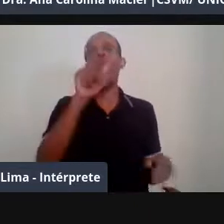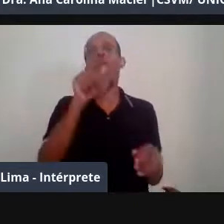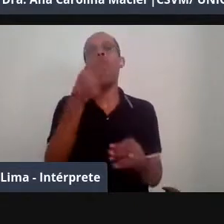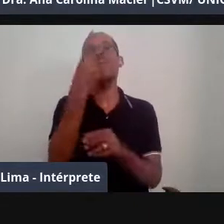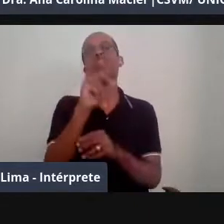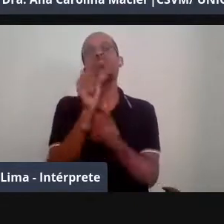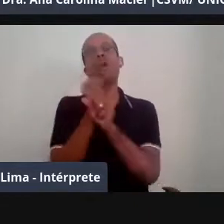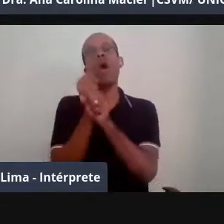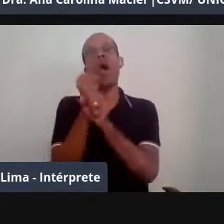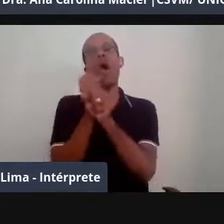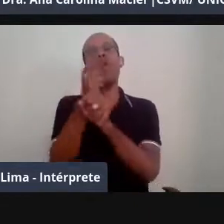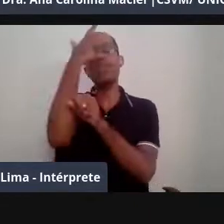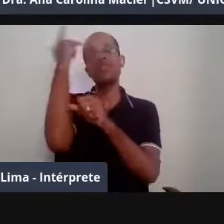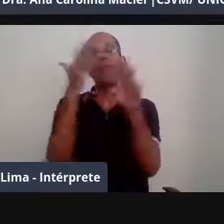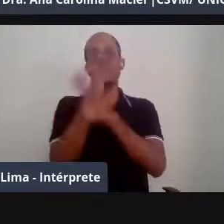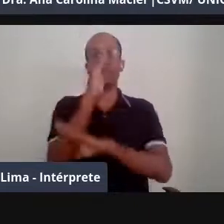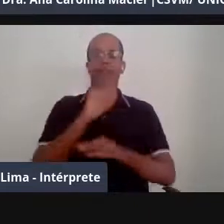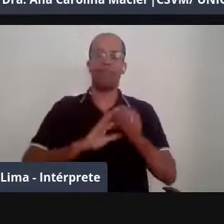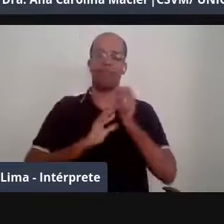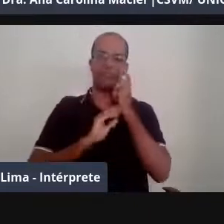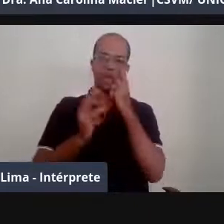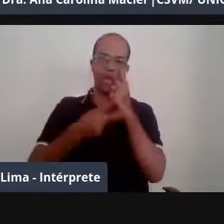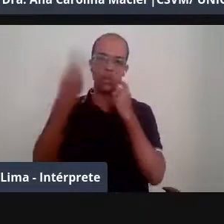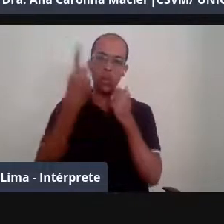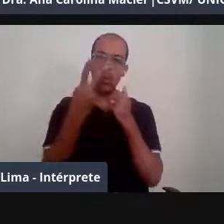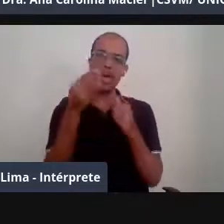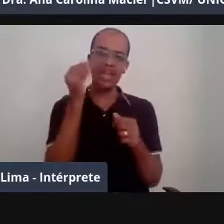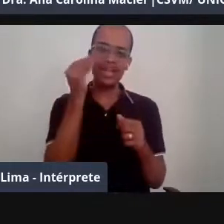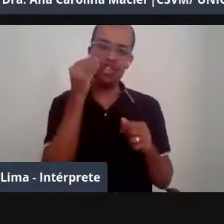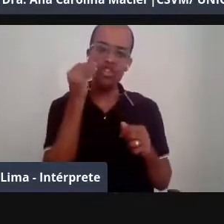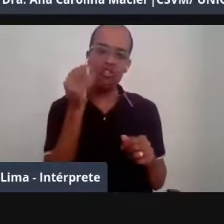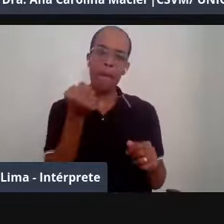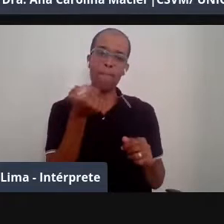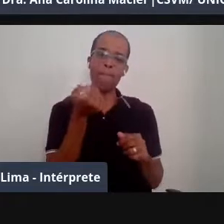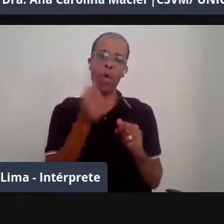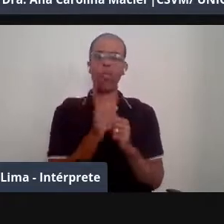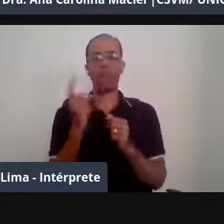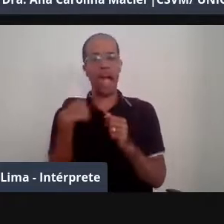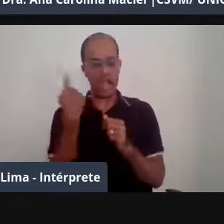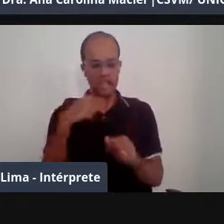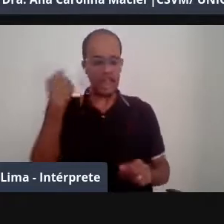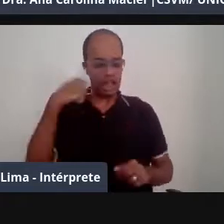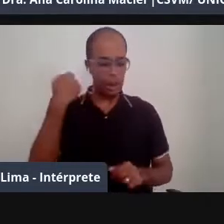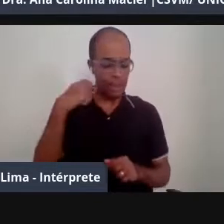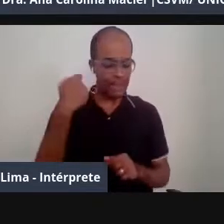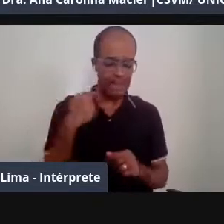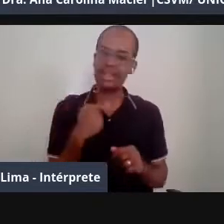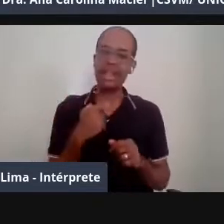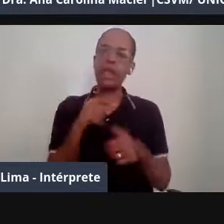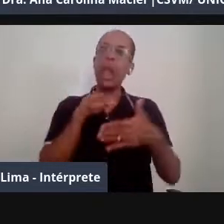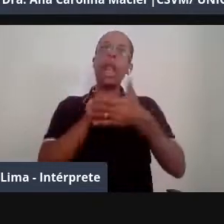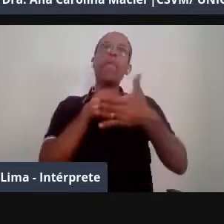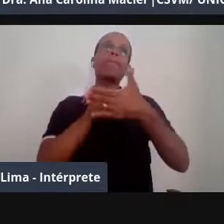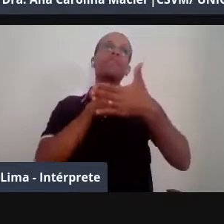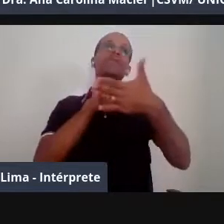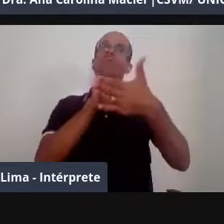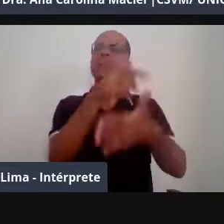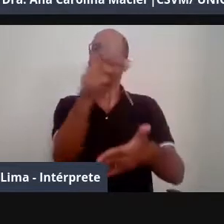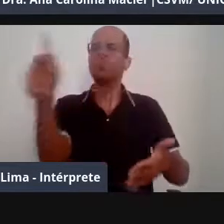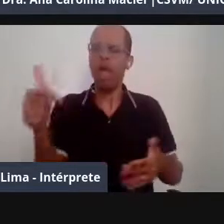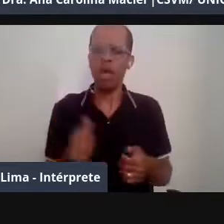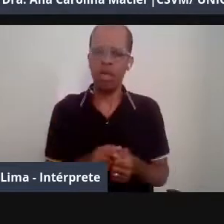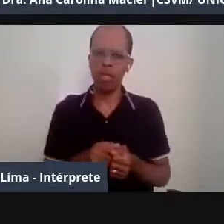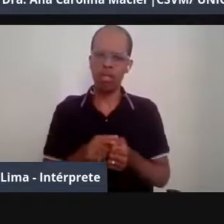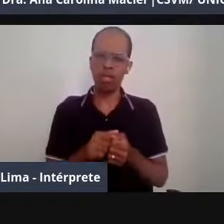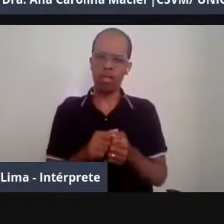revalidação do diploma dela. Então, duas tentativas são pouquíssimas. A gente precisa que não tenha limite de tentativas para revalidar o diploma, que